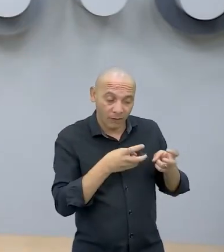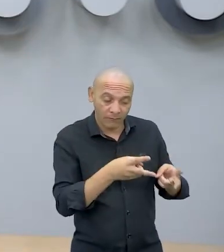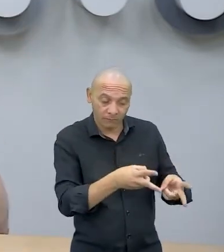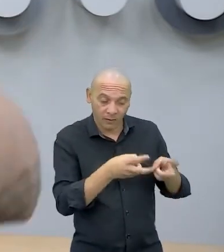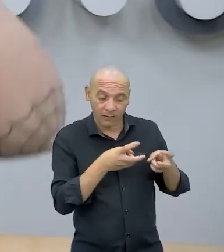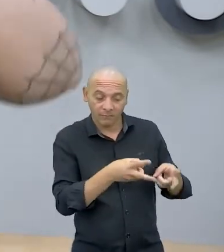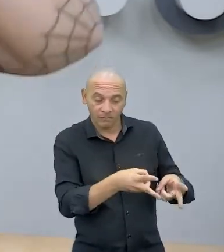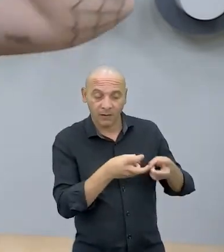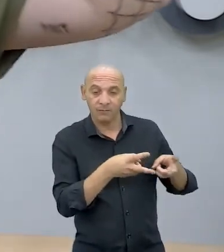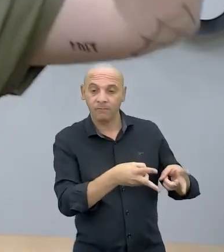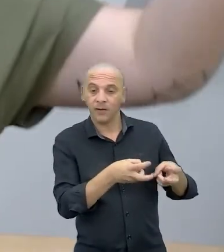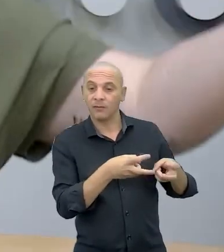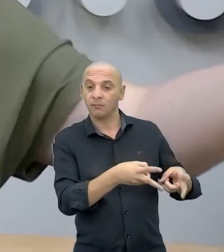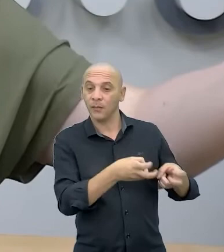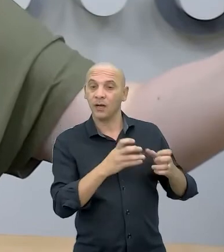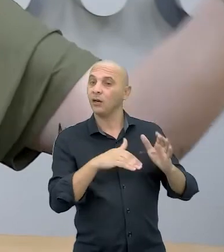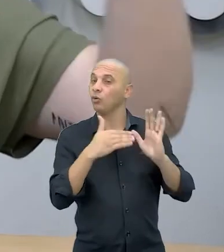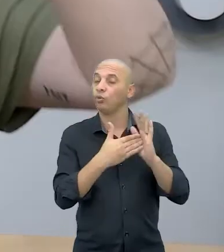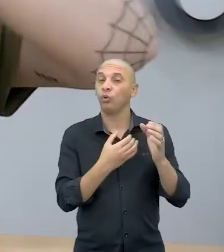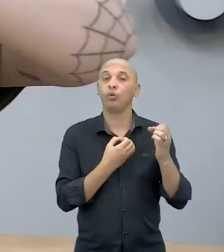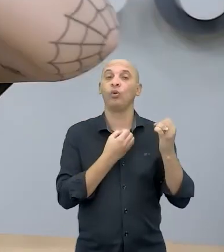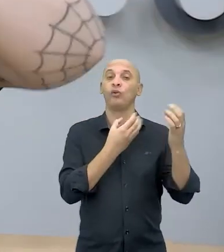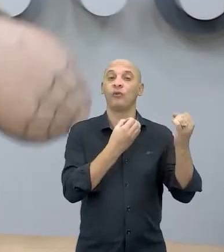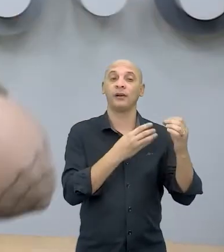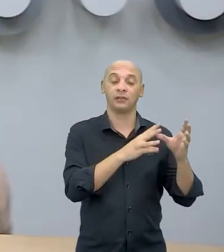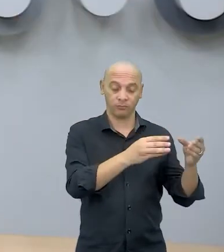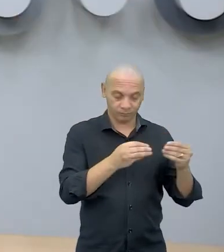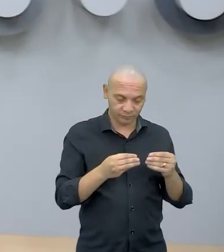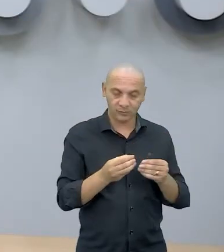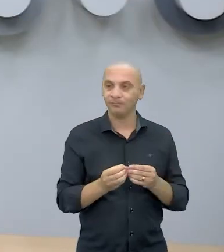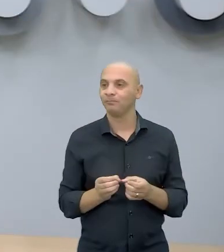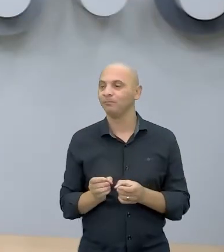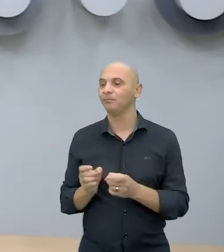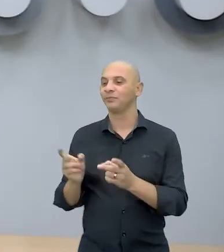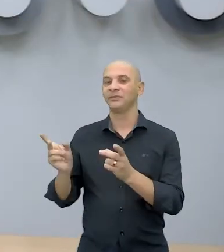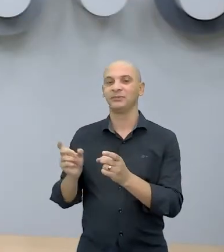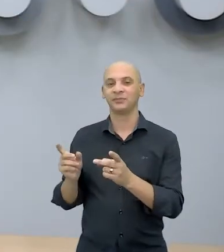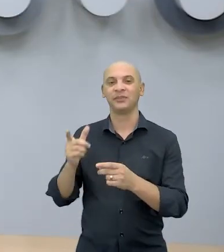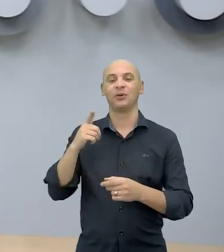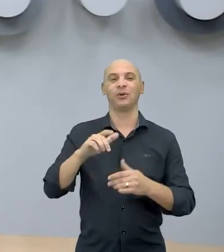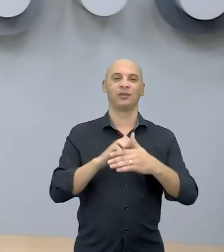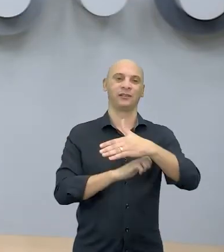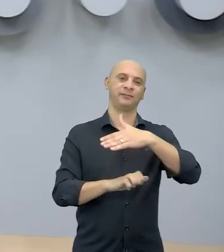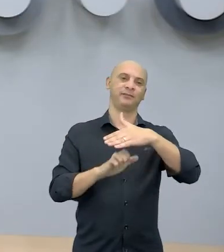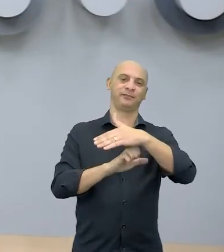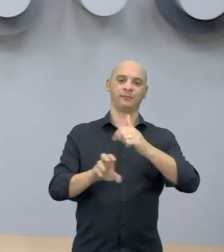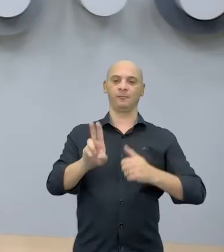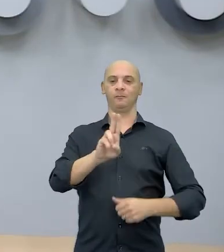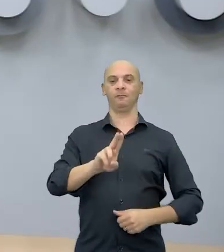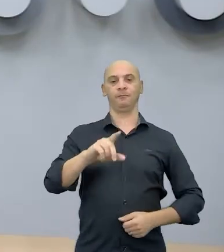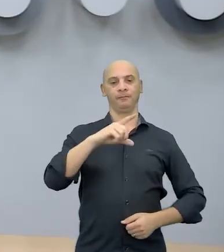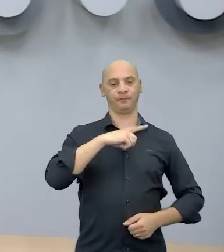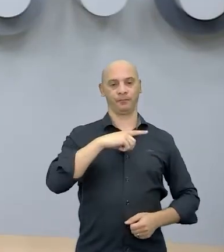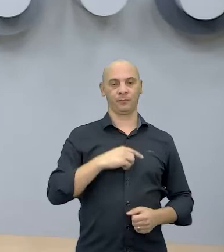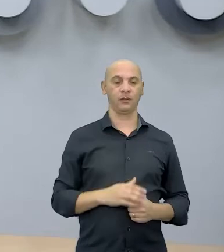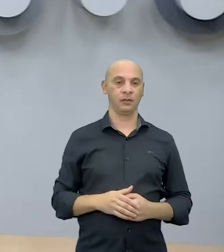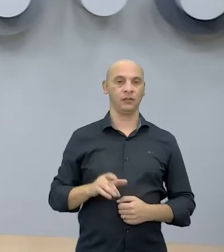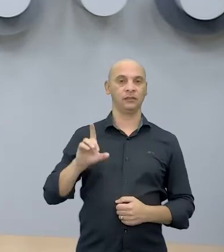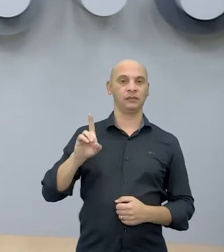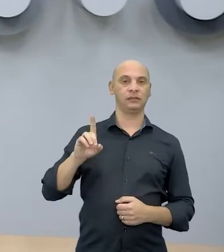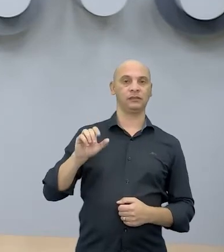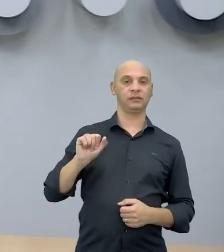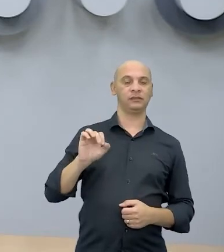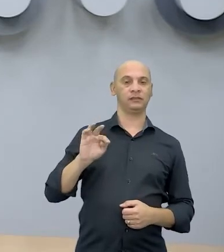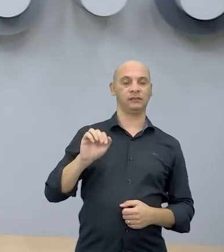extrair informação e vender esses dados para que outras empresas façam uso. É a figura do data broker, né,